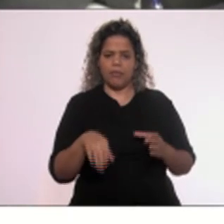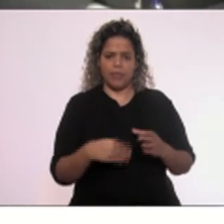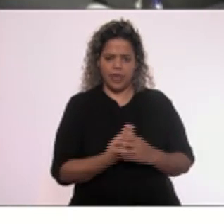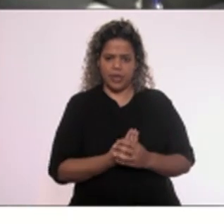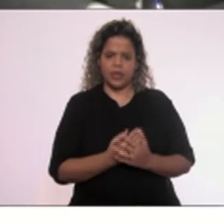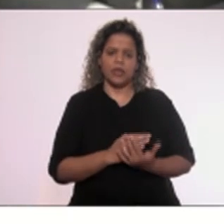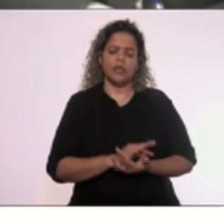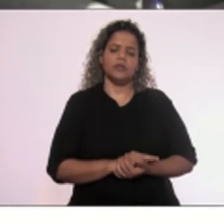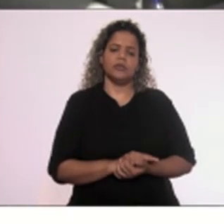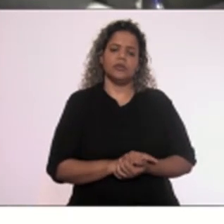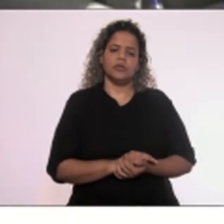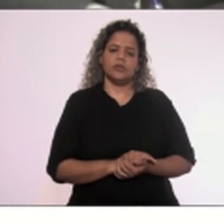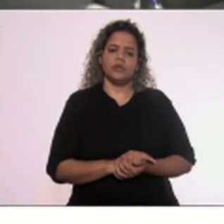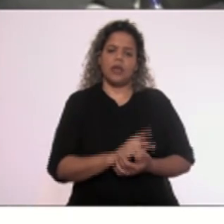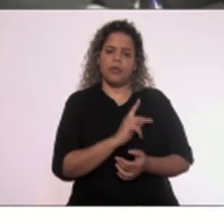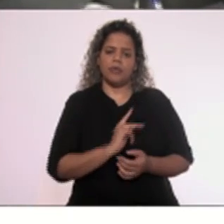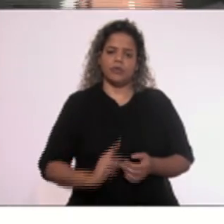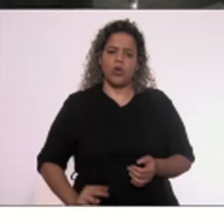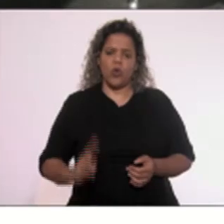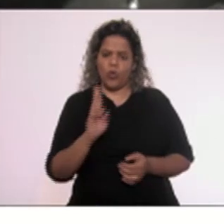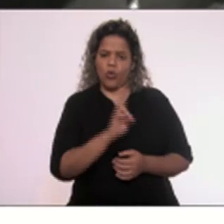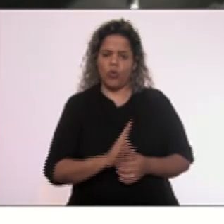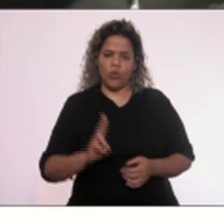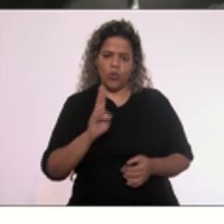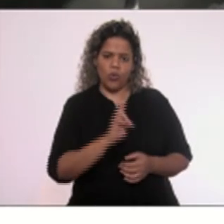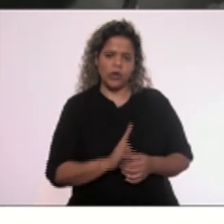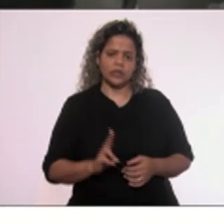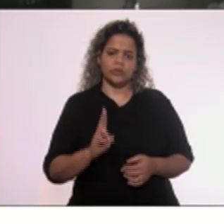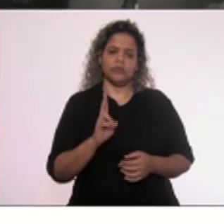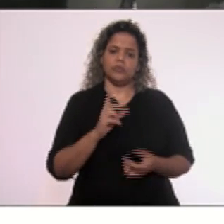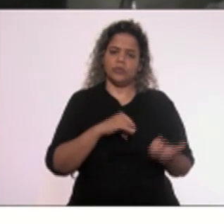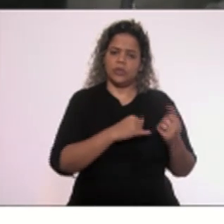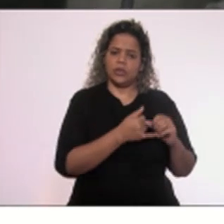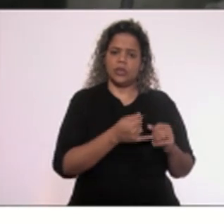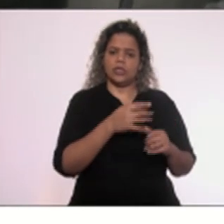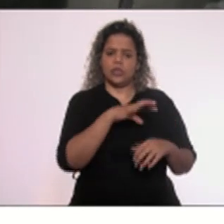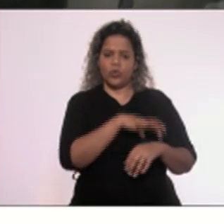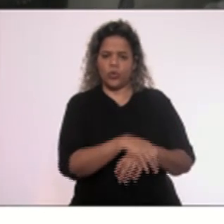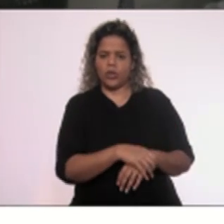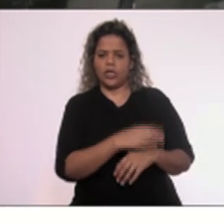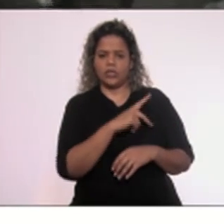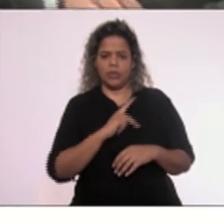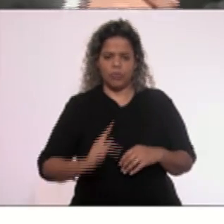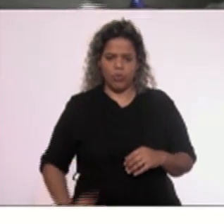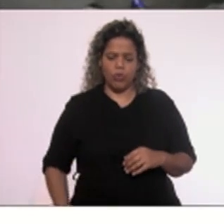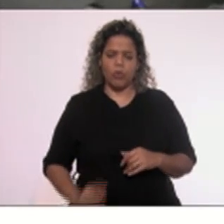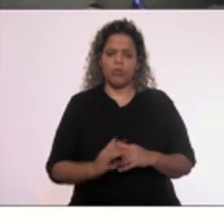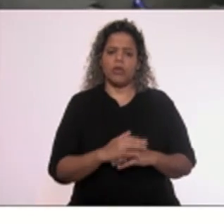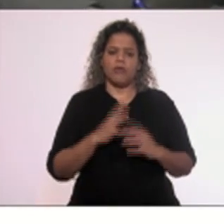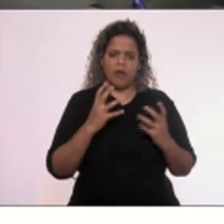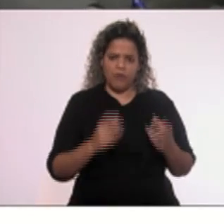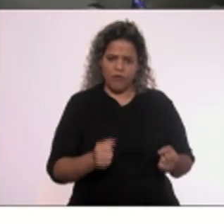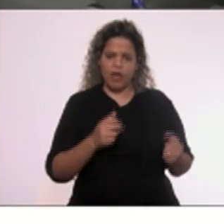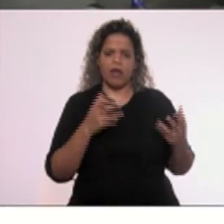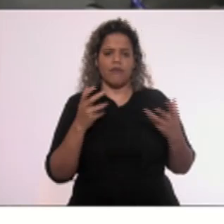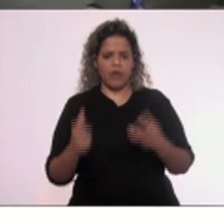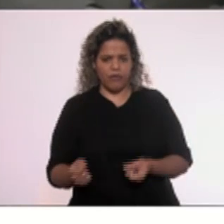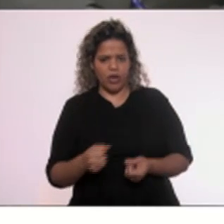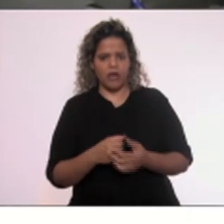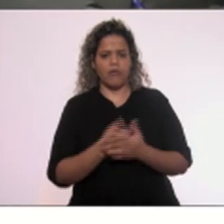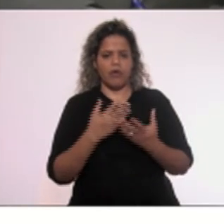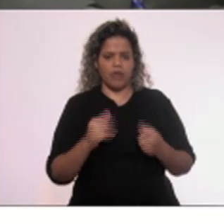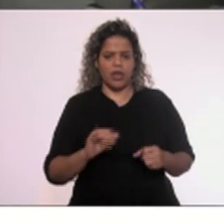emendas. De prevenção de uso da droga dependente química em geral, favorável. De segurança pública e de polícia, favorável. Ciência e tecnologia,